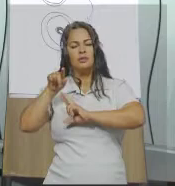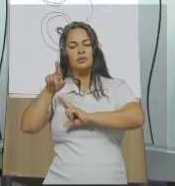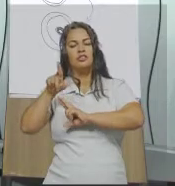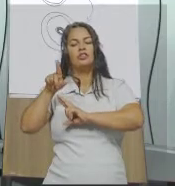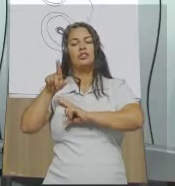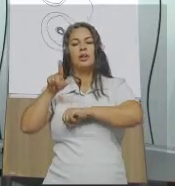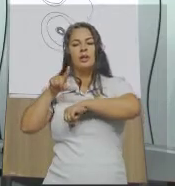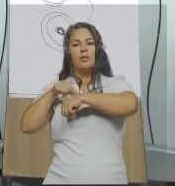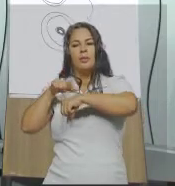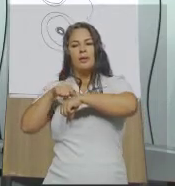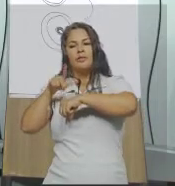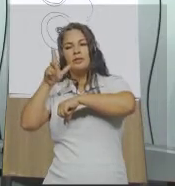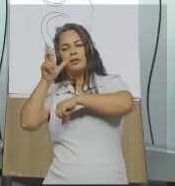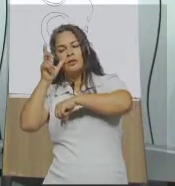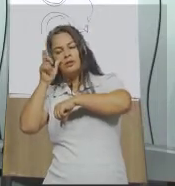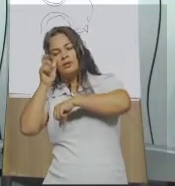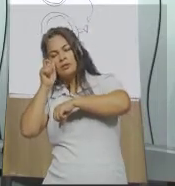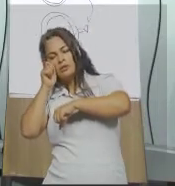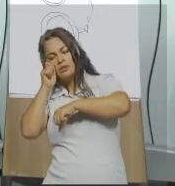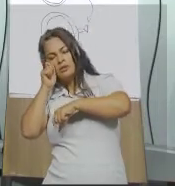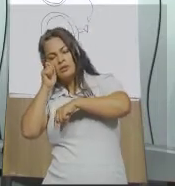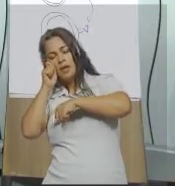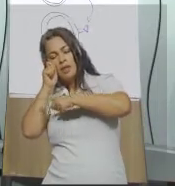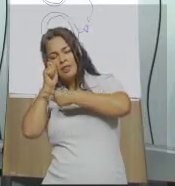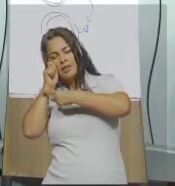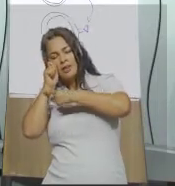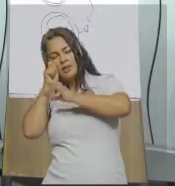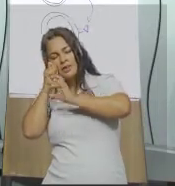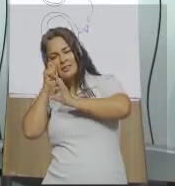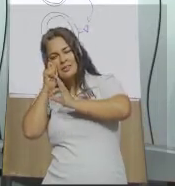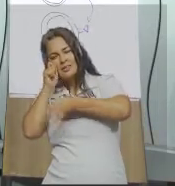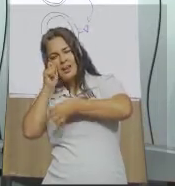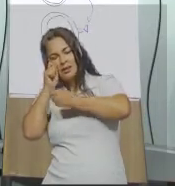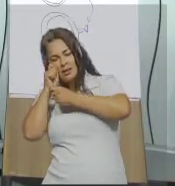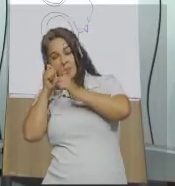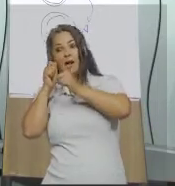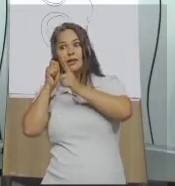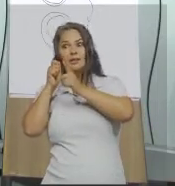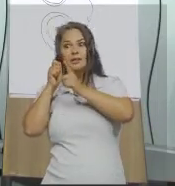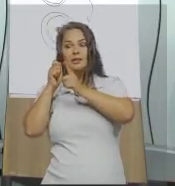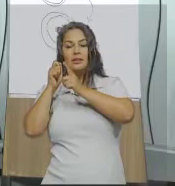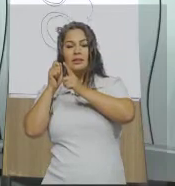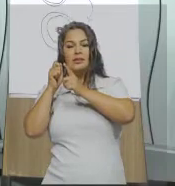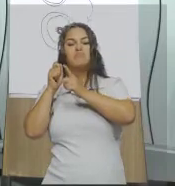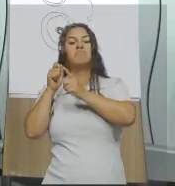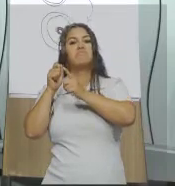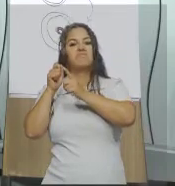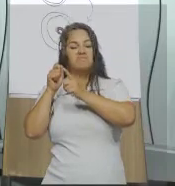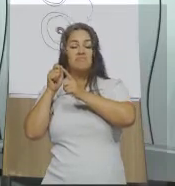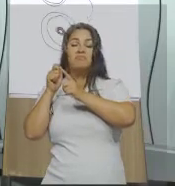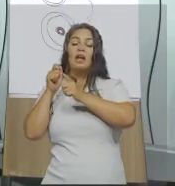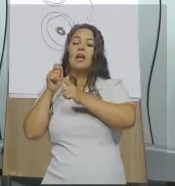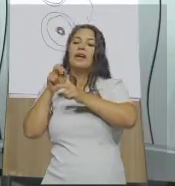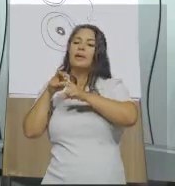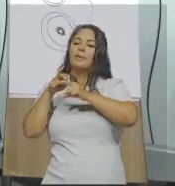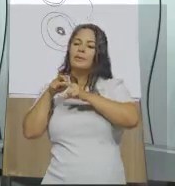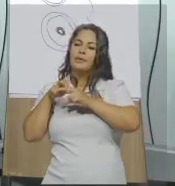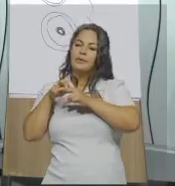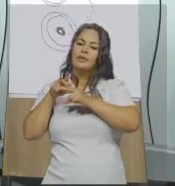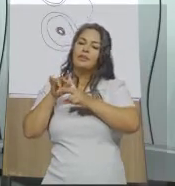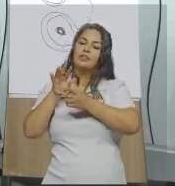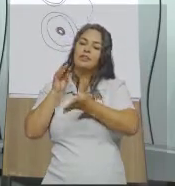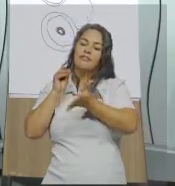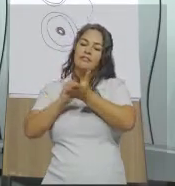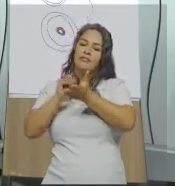hora de descansar. Por isso que a falta desse hormônio ou problemas com esse hormônio pode levar a problemas para dormir, que é o caso